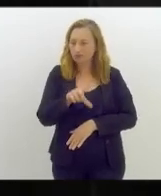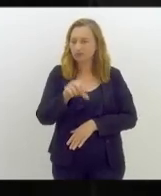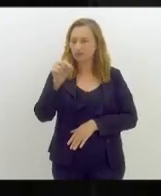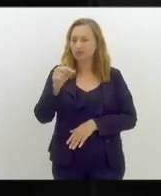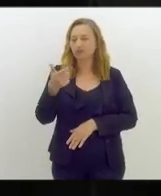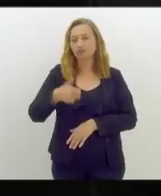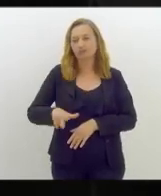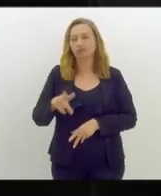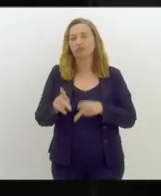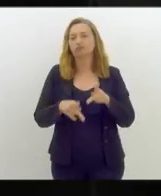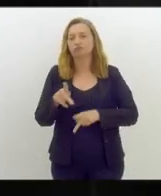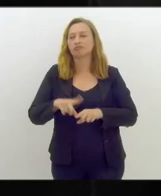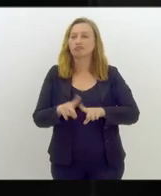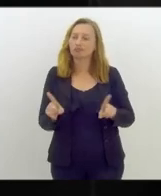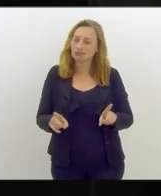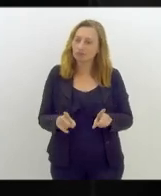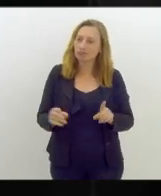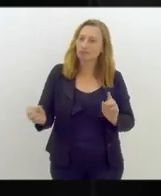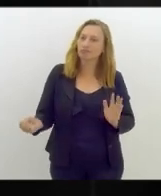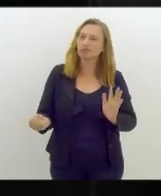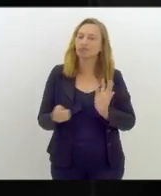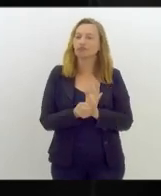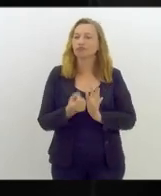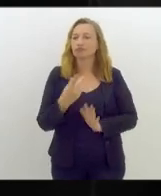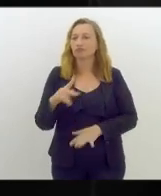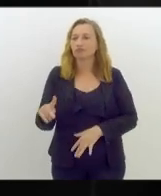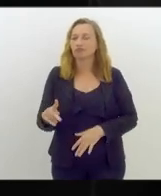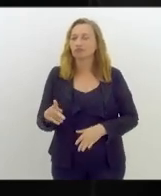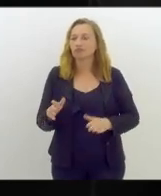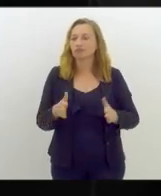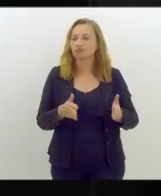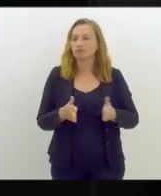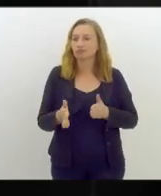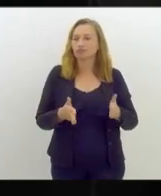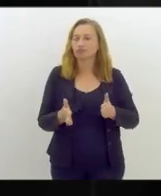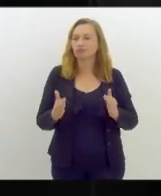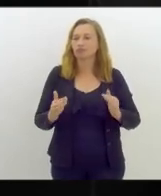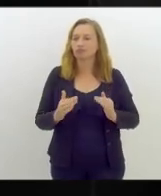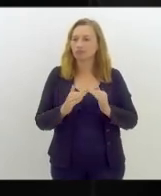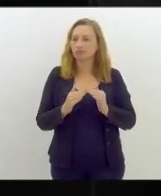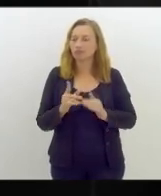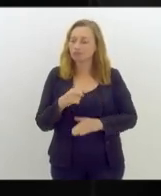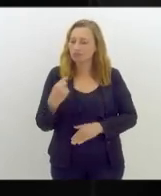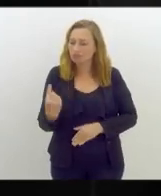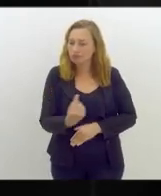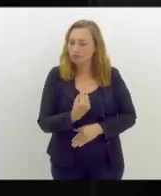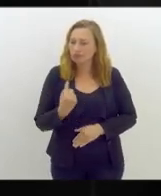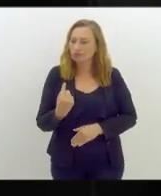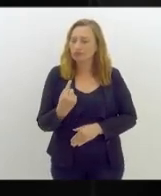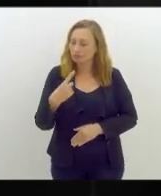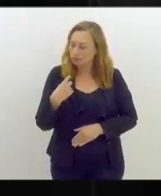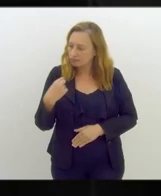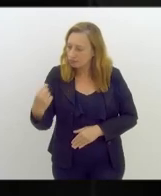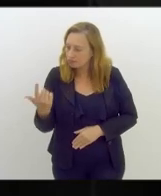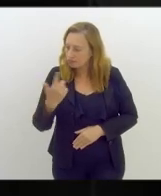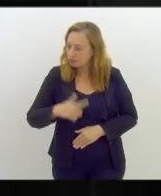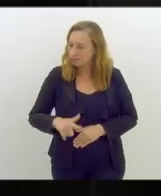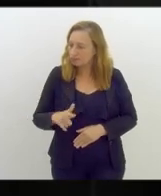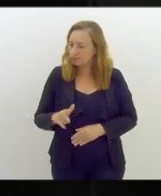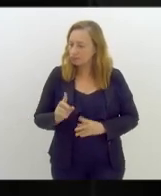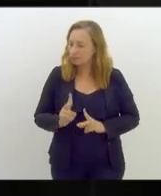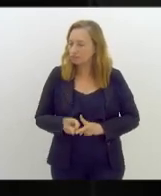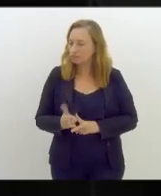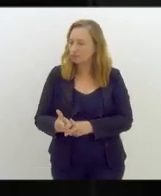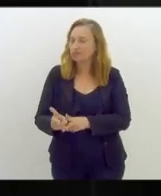reeleitos, mas que marcaram a sua passagem aqui nessa casa, e nós que fomos reeleitos. Vamos dar